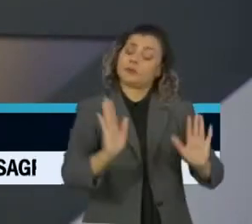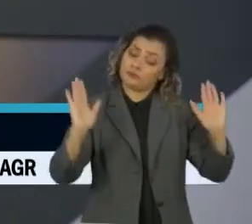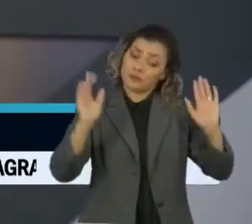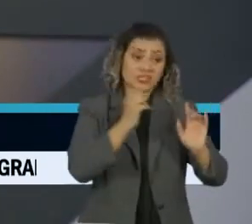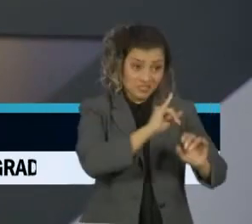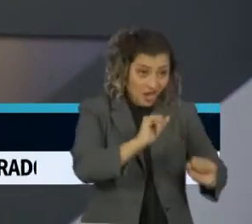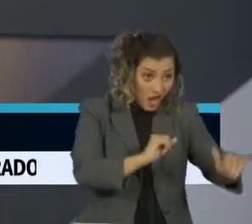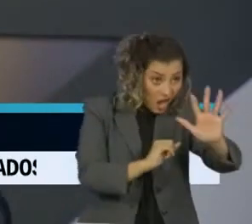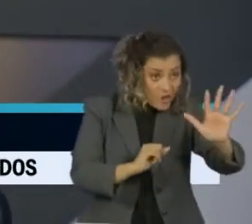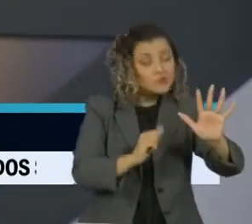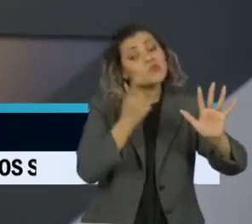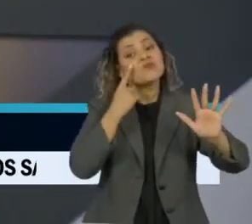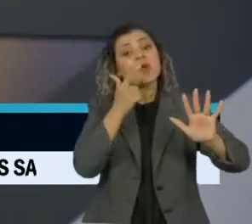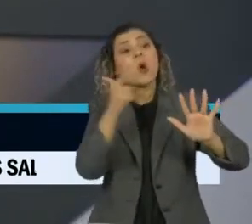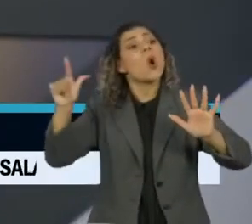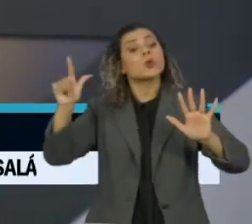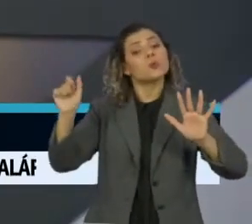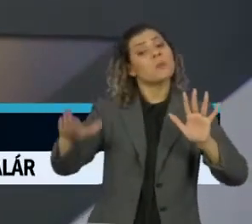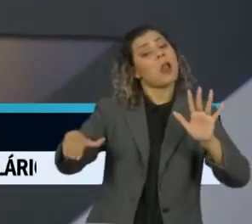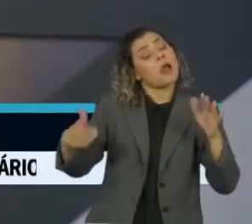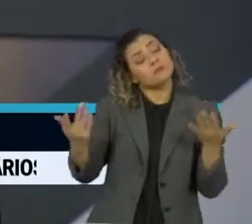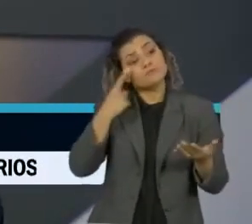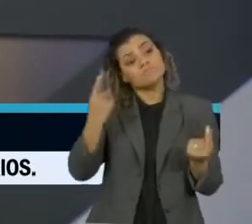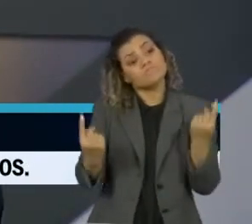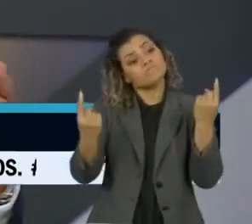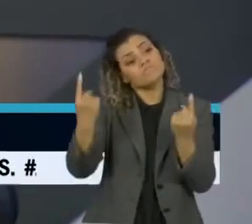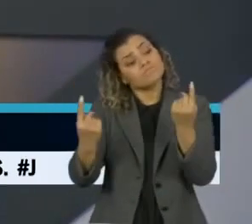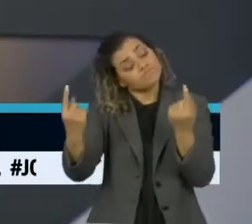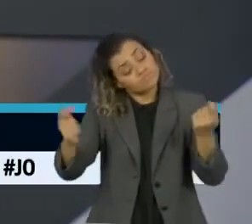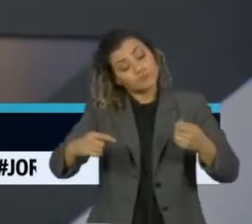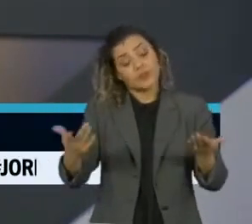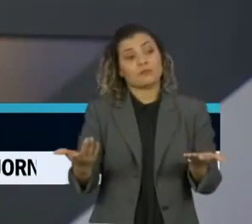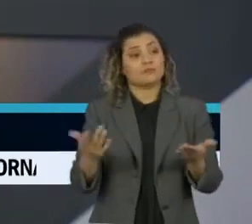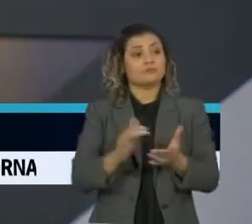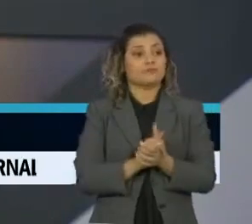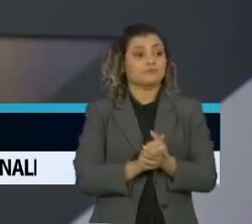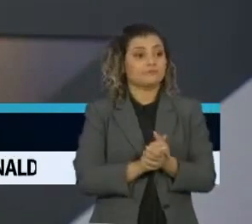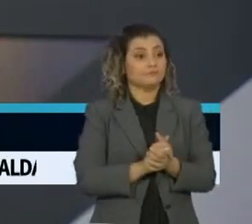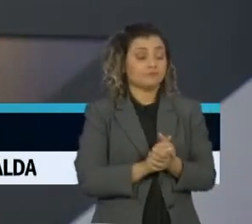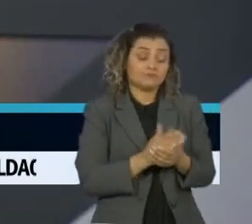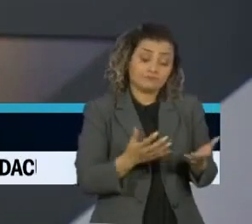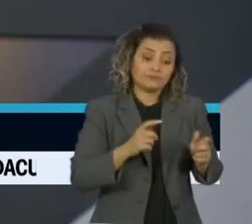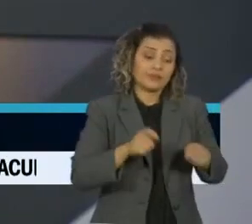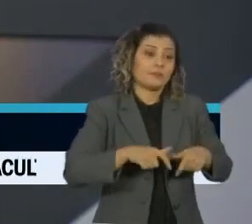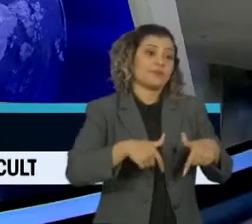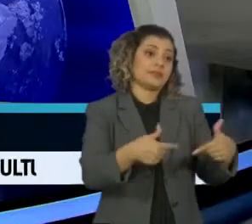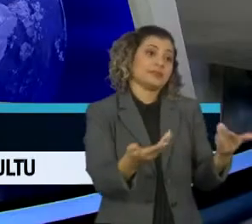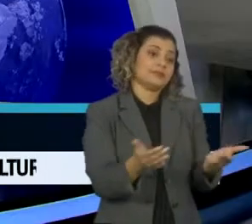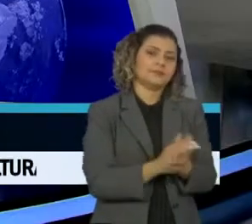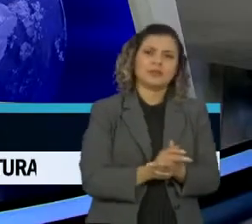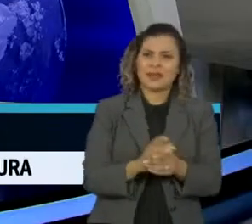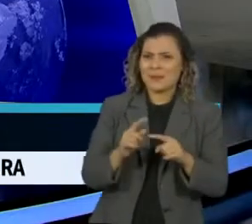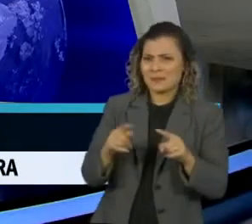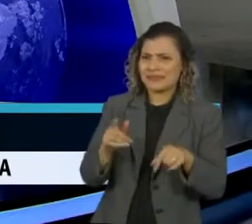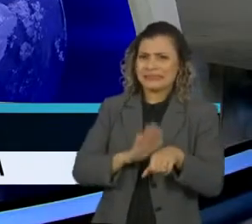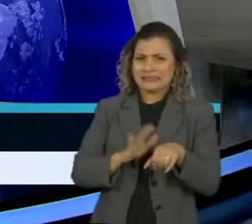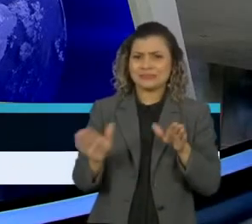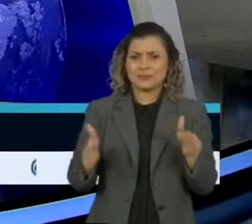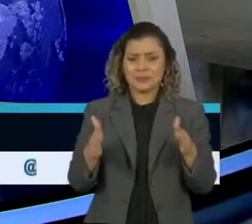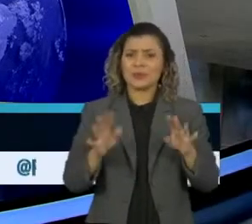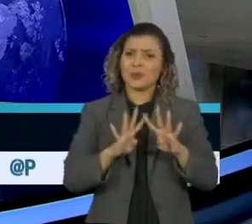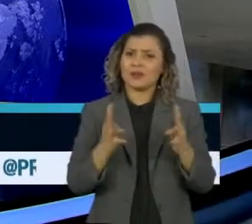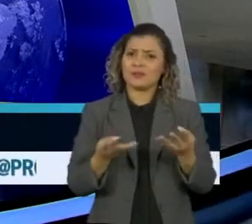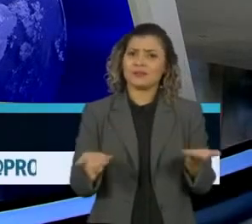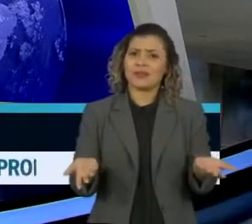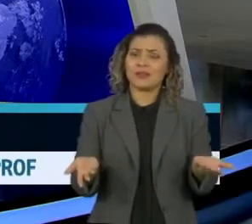alta eventual de sazonalidade ou de aumento de demanda. É o que se pode fazer. Mesmo diante de uma pandemia?